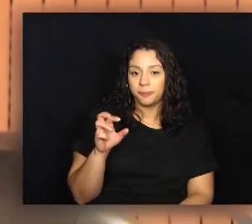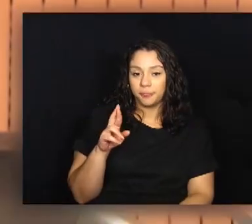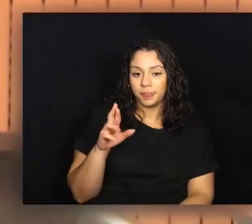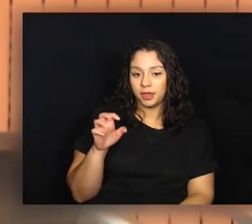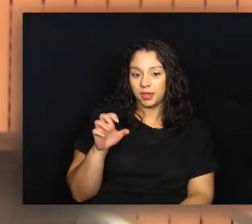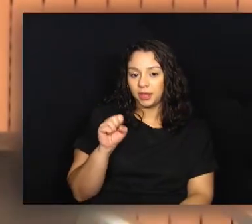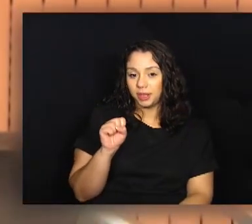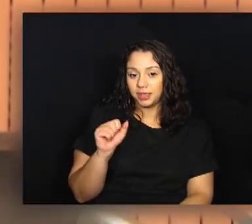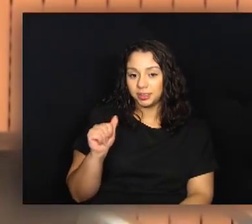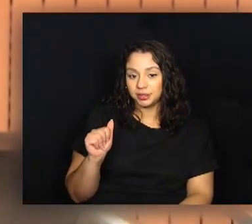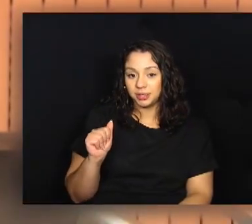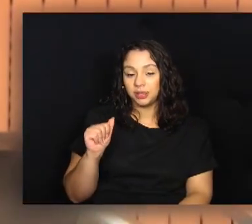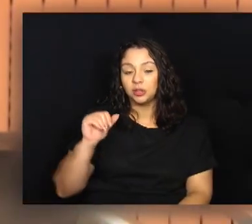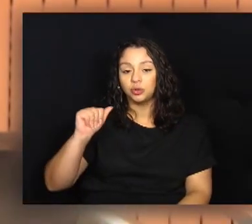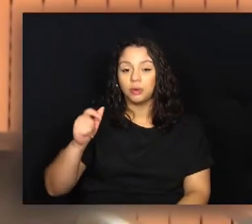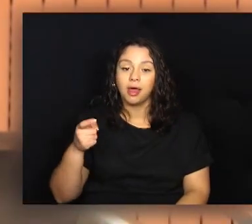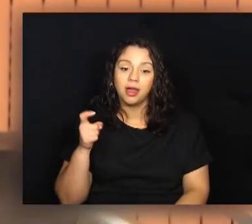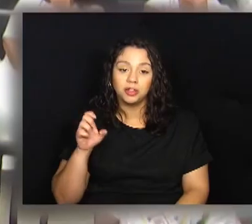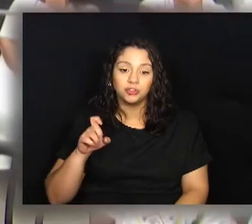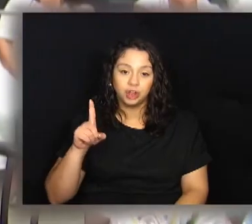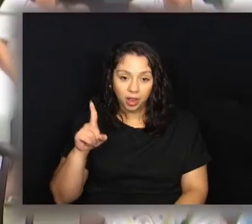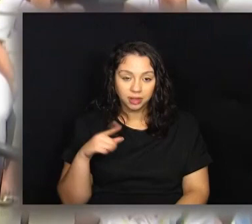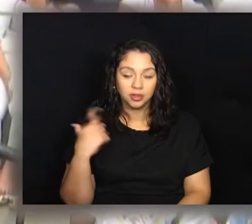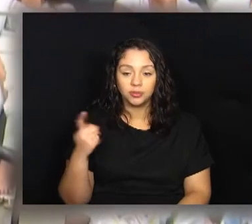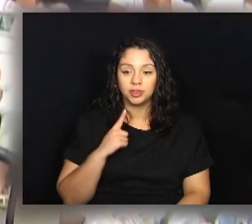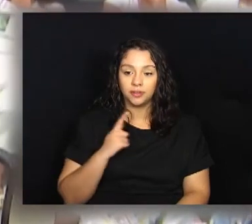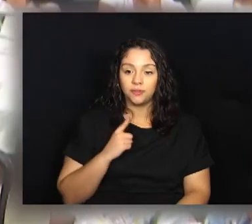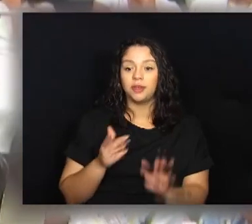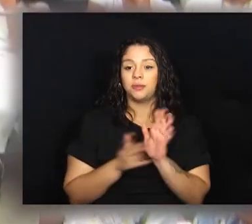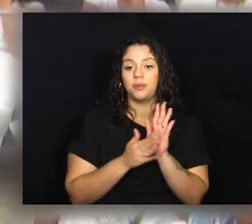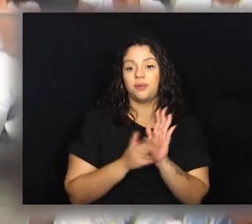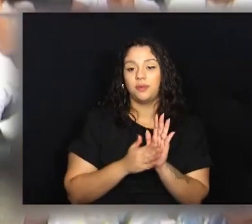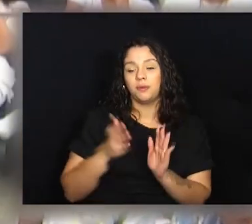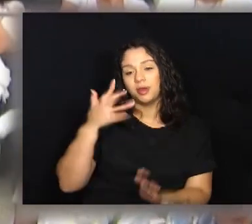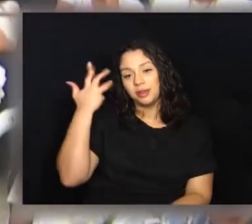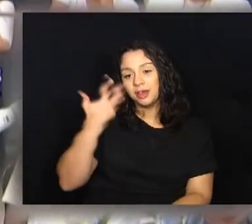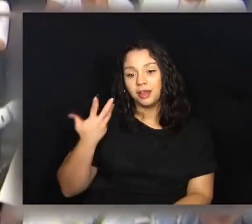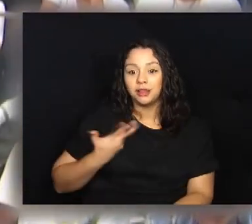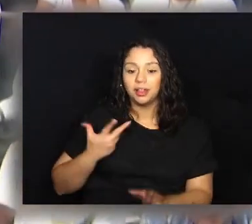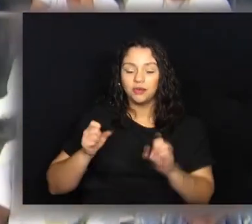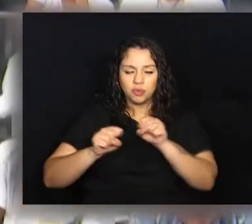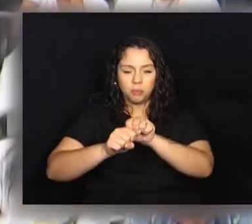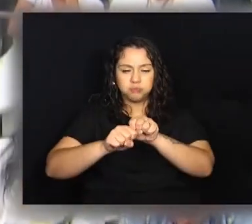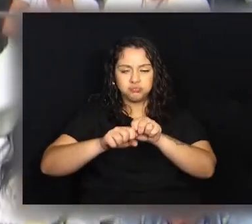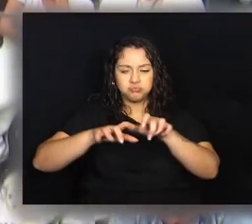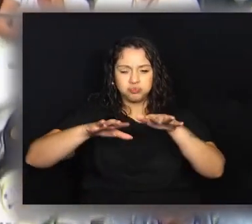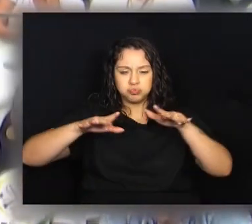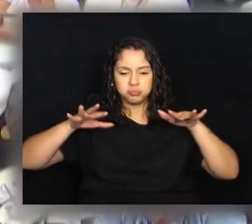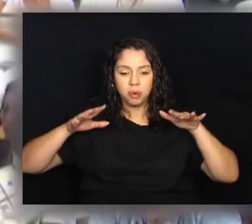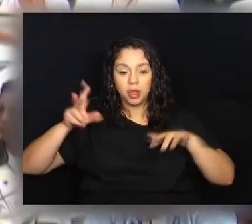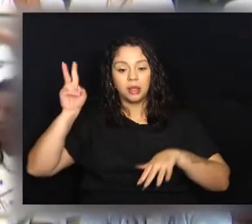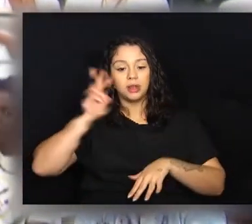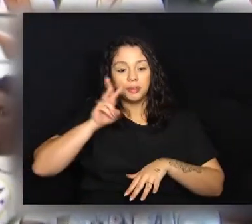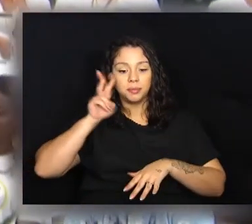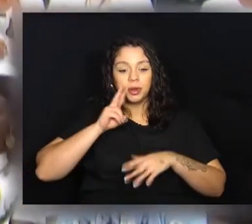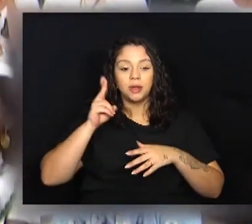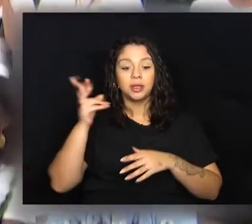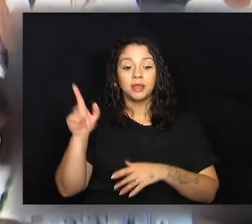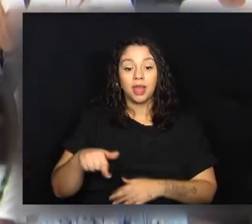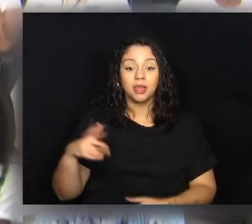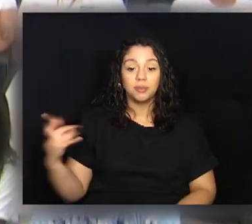A iniciativa da vereadora Guida Calisto lotou o plenário em que os participantes lembraram da importância